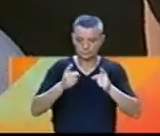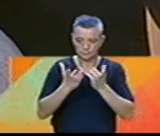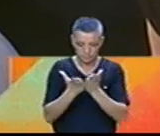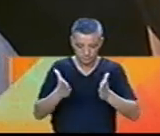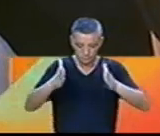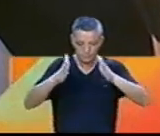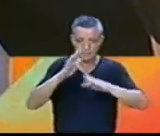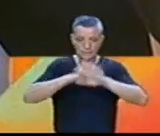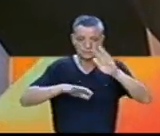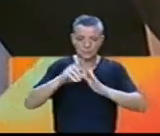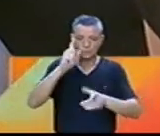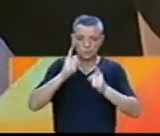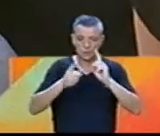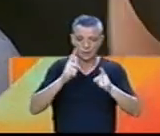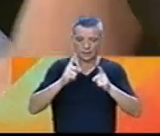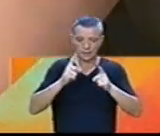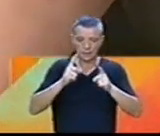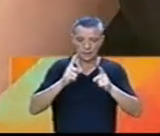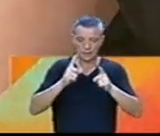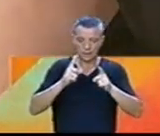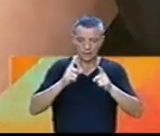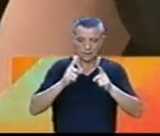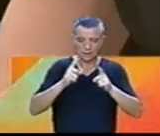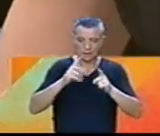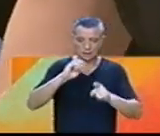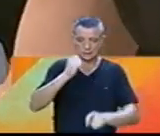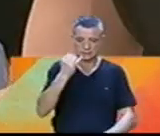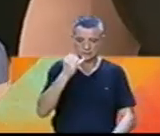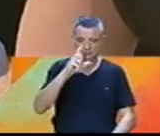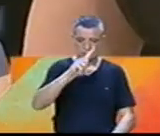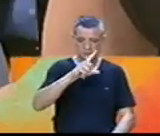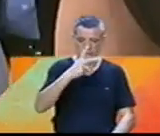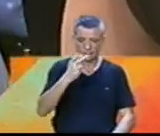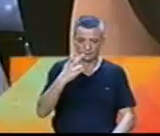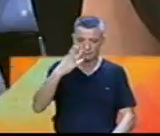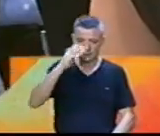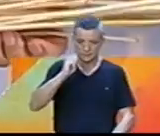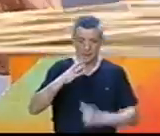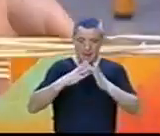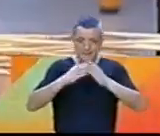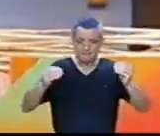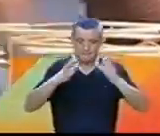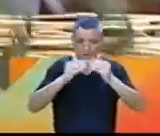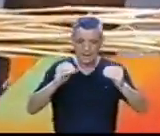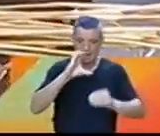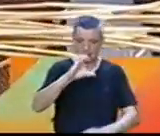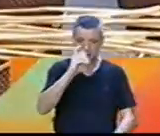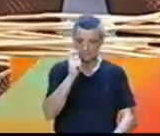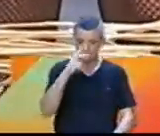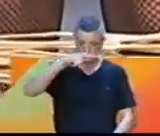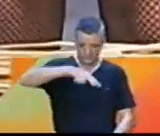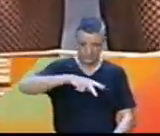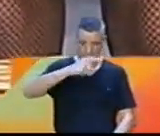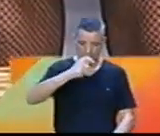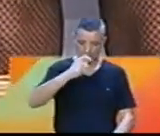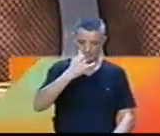cesta é que está a fazer? O material é feito de silvas. Silvas. E palha centeia. É esta centeia. Mas isso pica